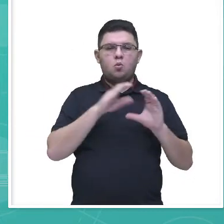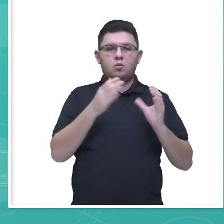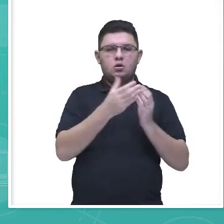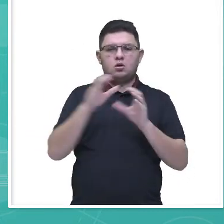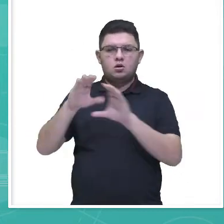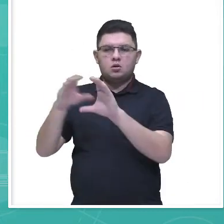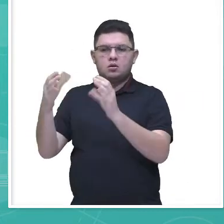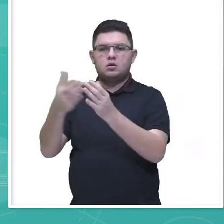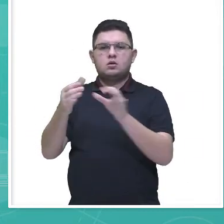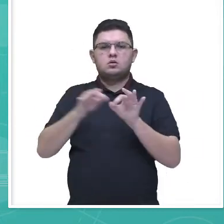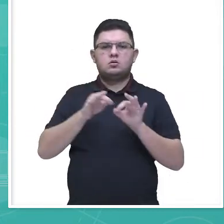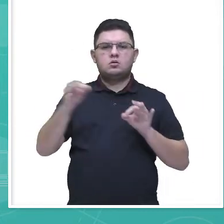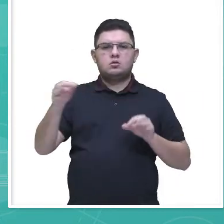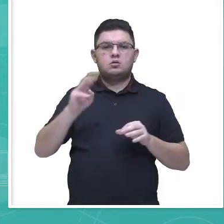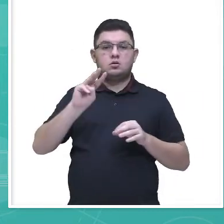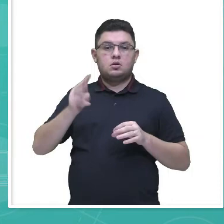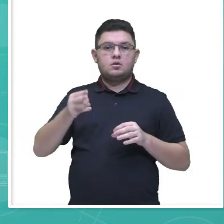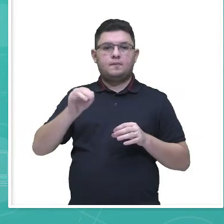em quilômetros dessas